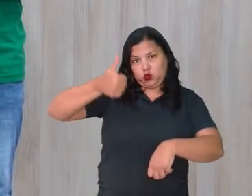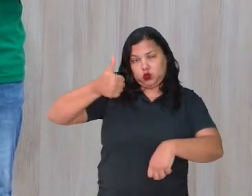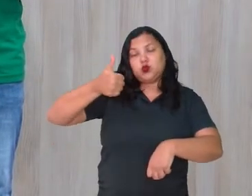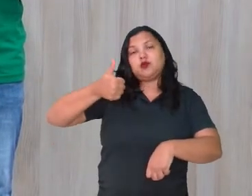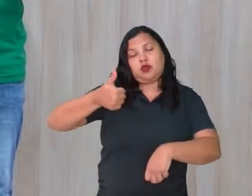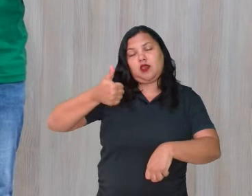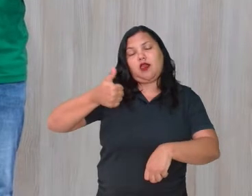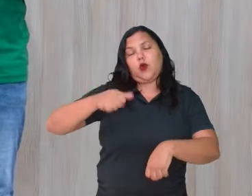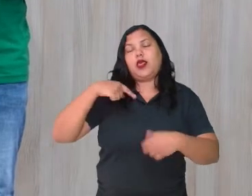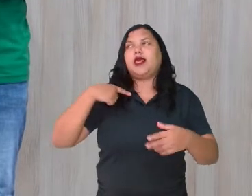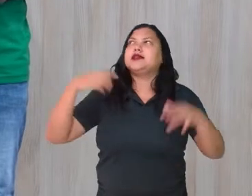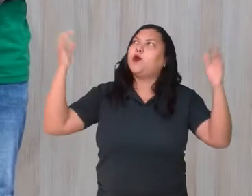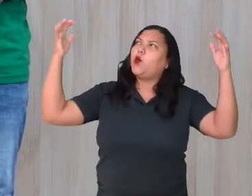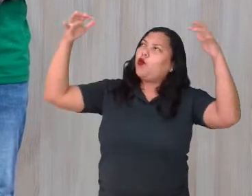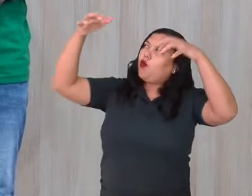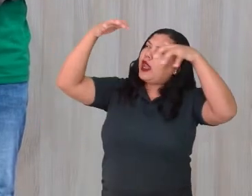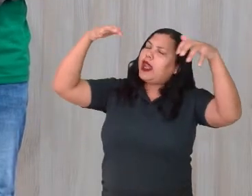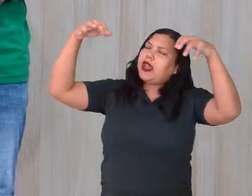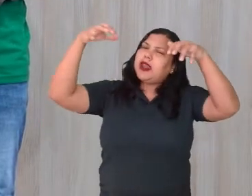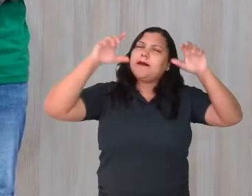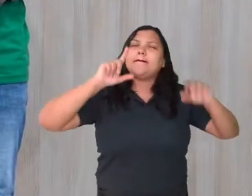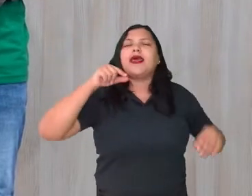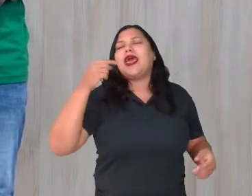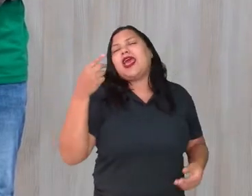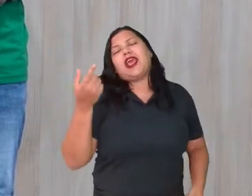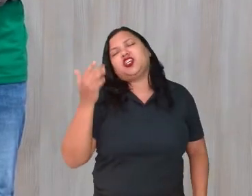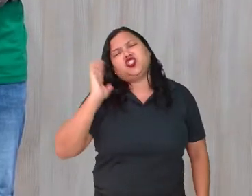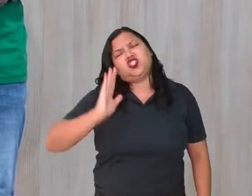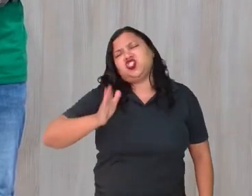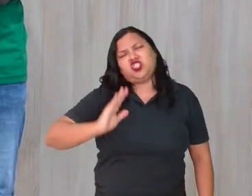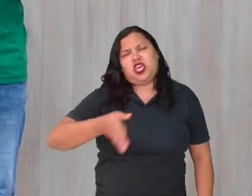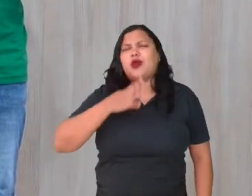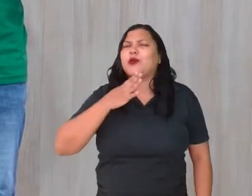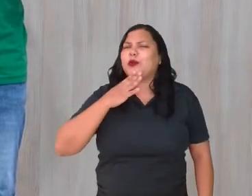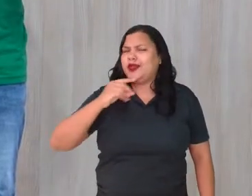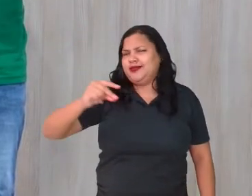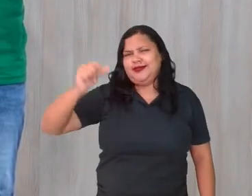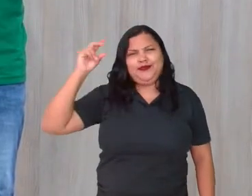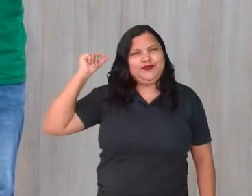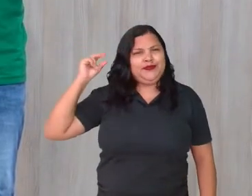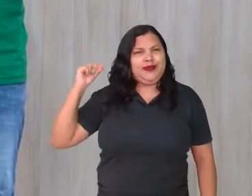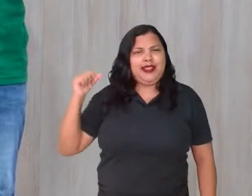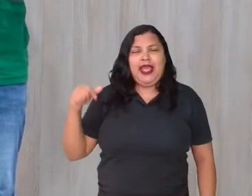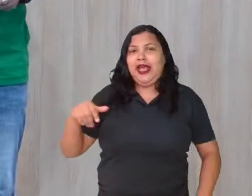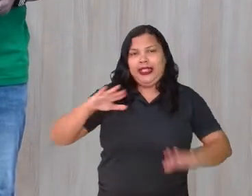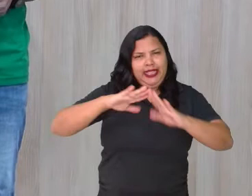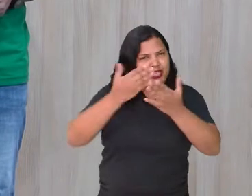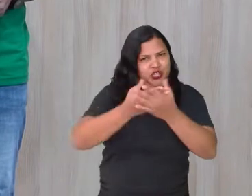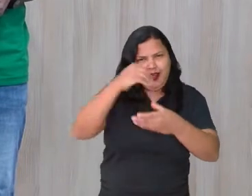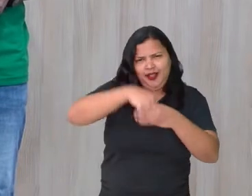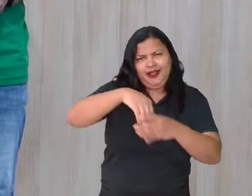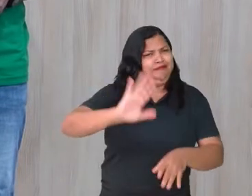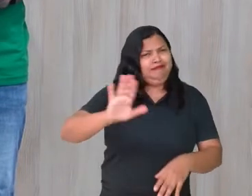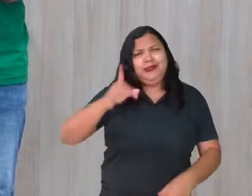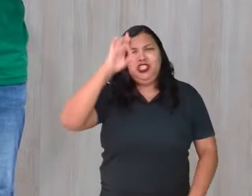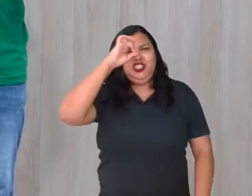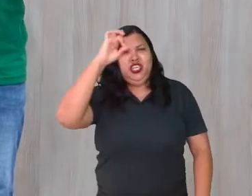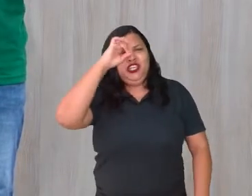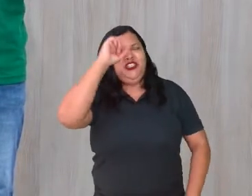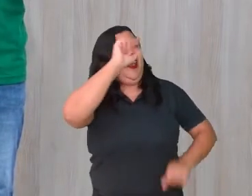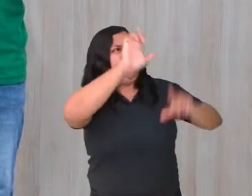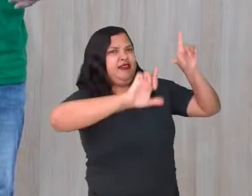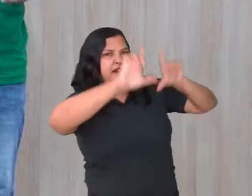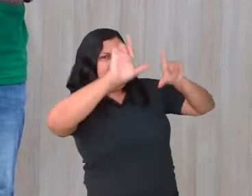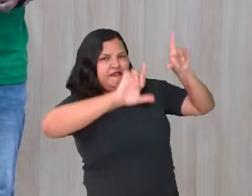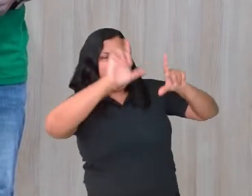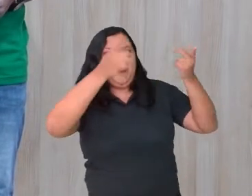ideia da previsão do tempo, é algo muito que a gente já trabalhou com isso, sem ser no campo escolar, a gente já viu isso no